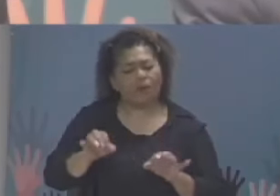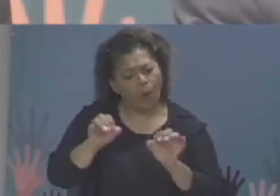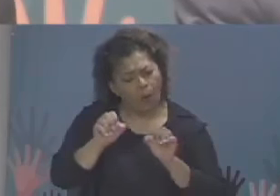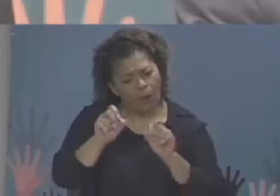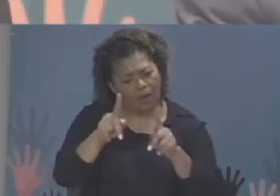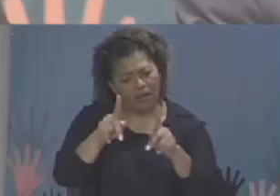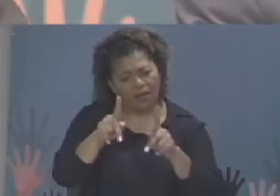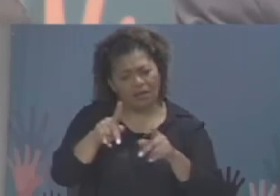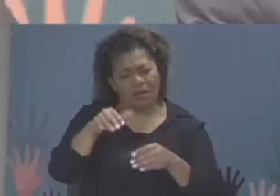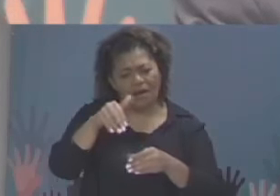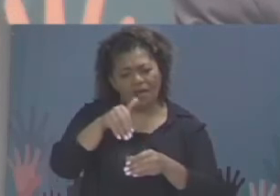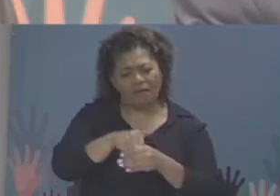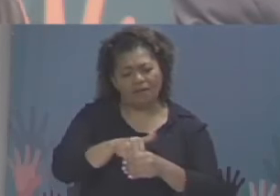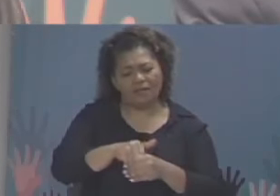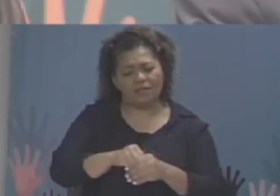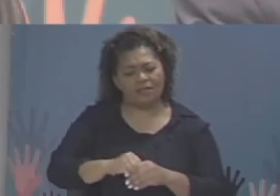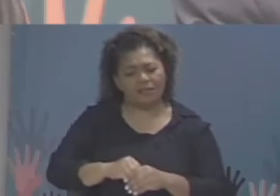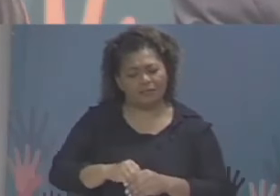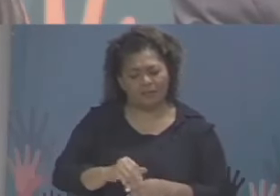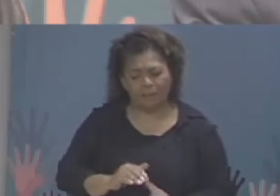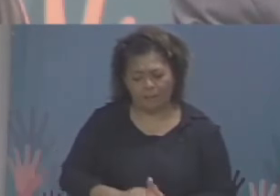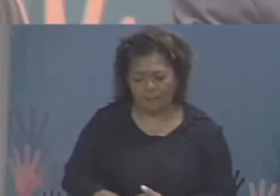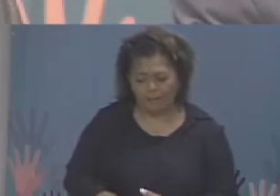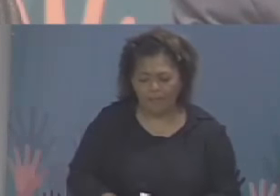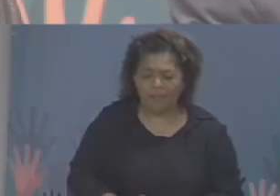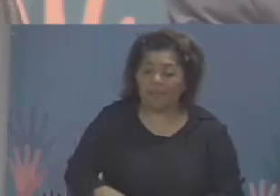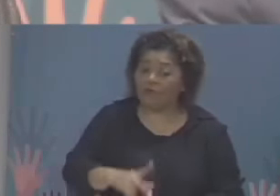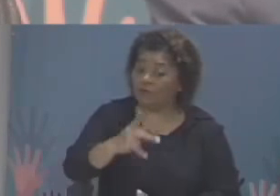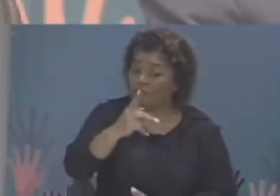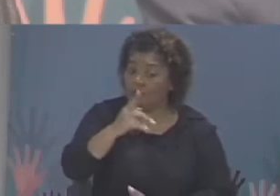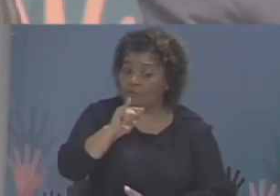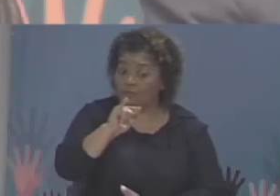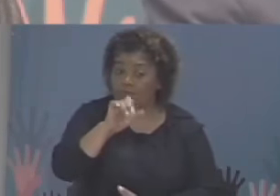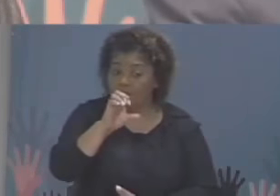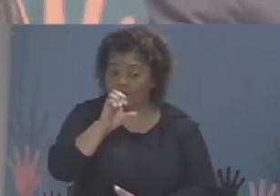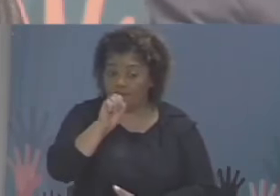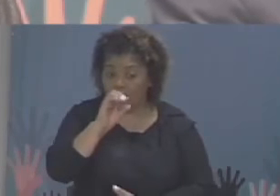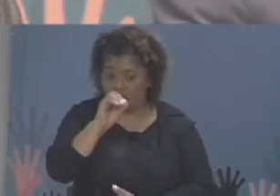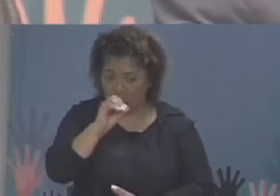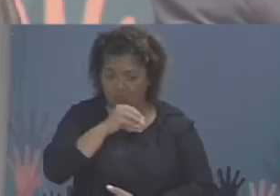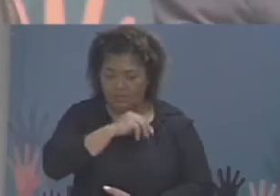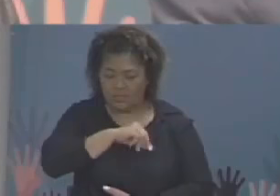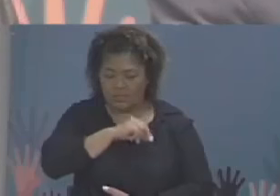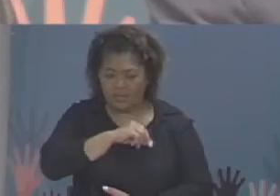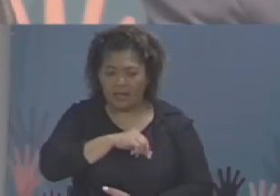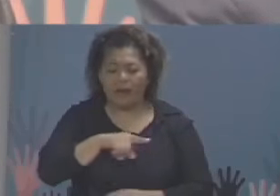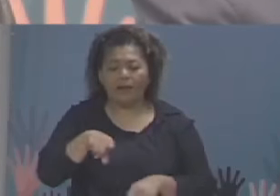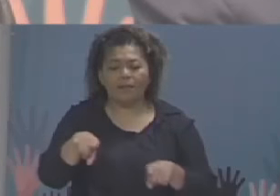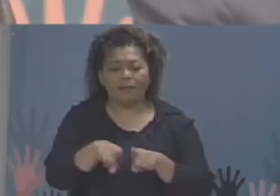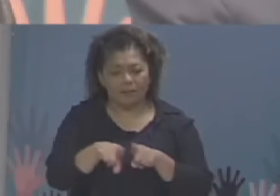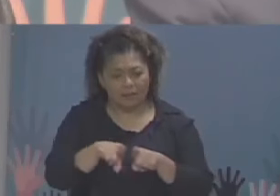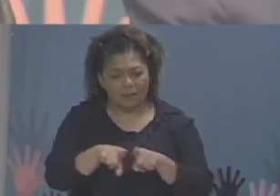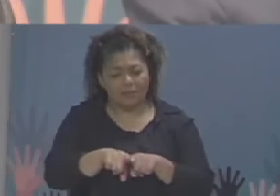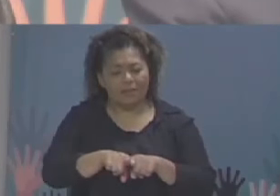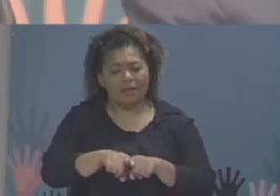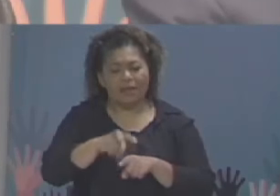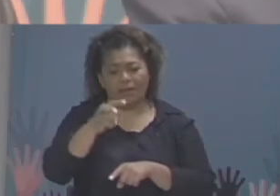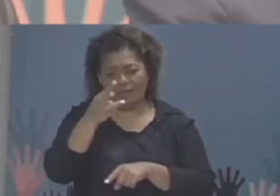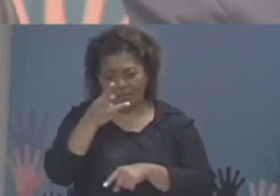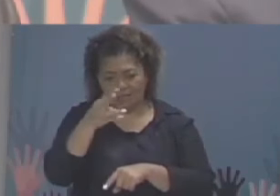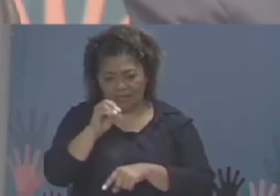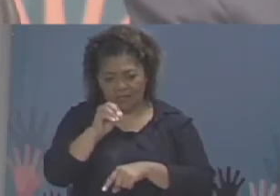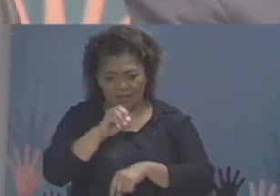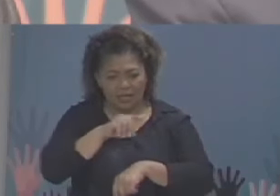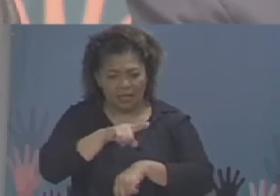programa, esse projeto de aprovação, não só do piso salarial, mas que nós queremos novamente colocar em pauta a questão da jornada de trabalho, das 30 horas, é